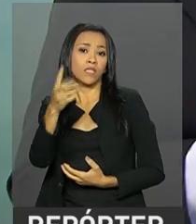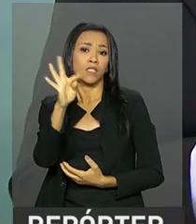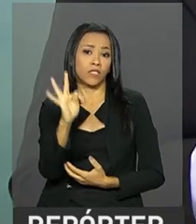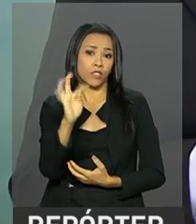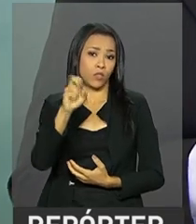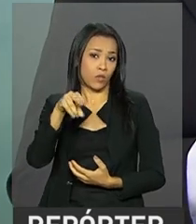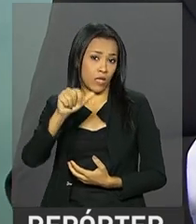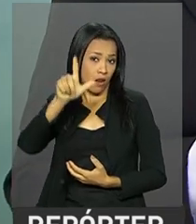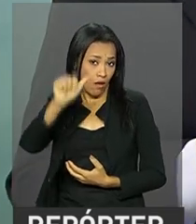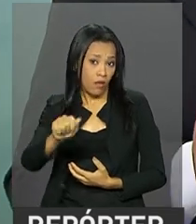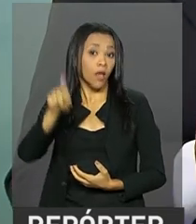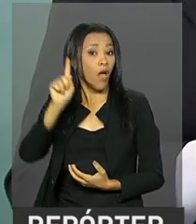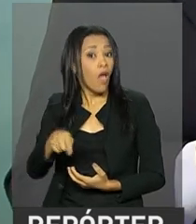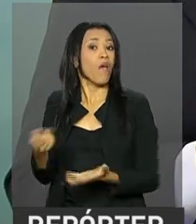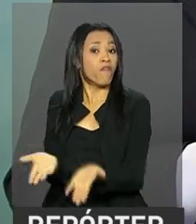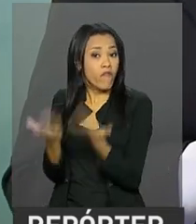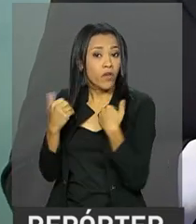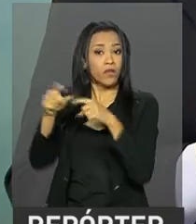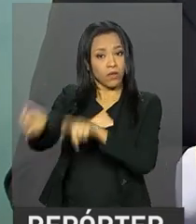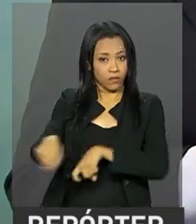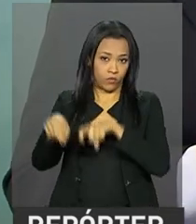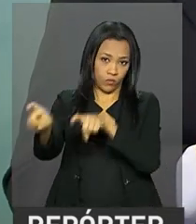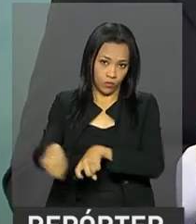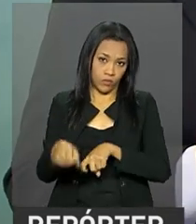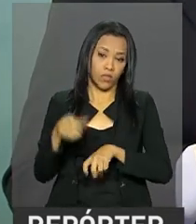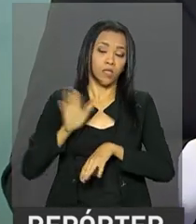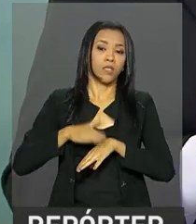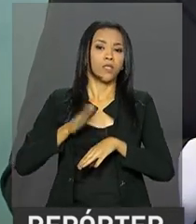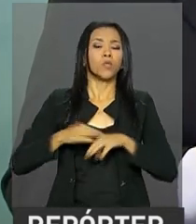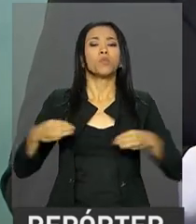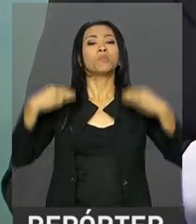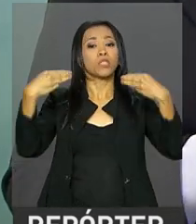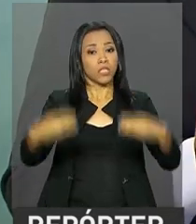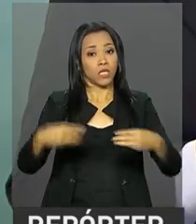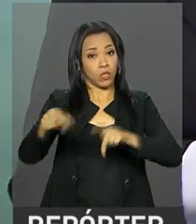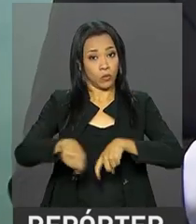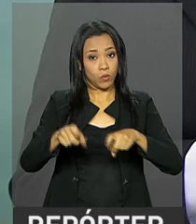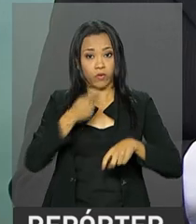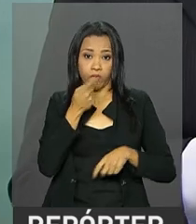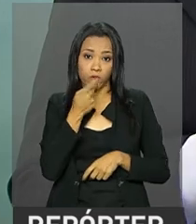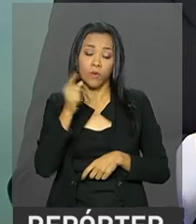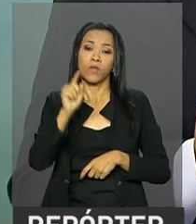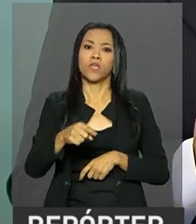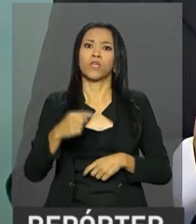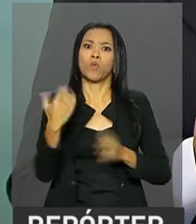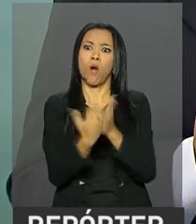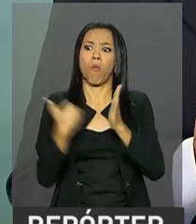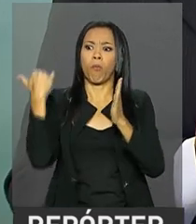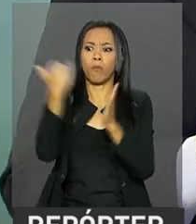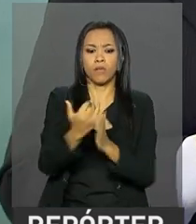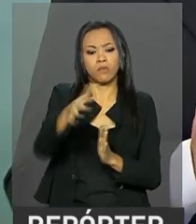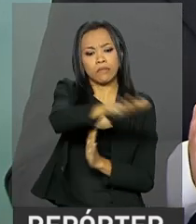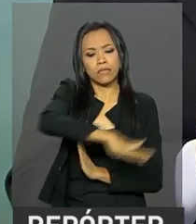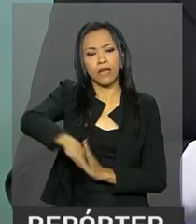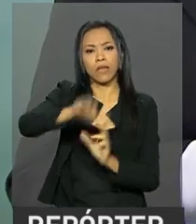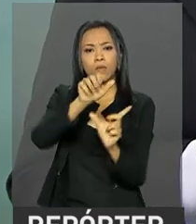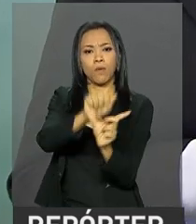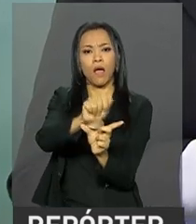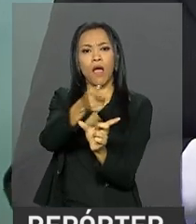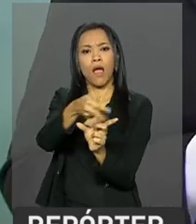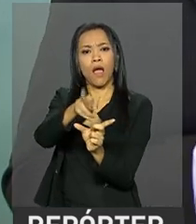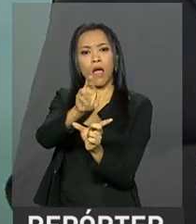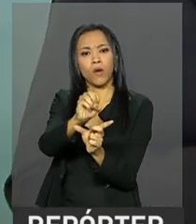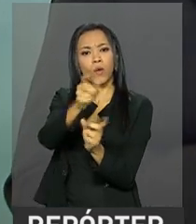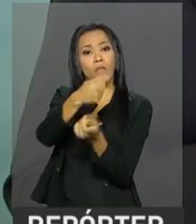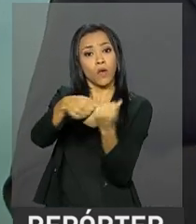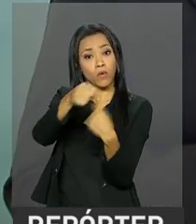tem origem no campo. Segundo o Ministério da Agricultura, o crescimento do agronegócio nas últimas décadas tem se dado com